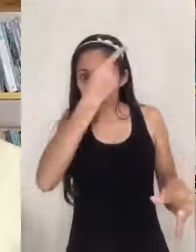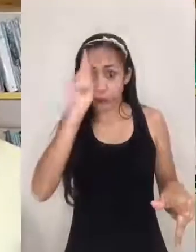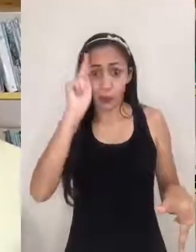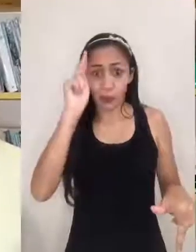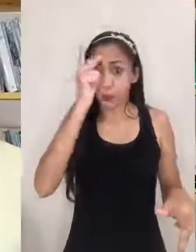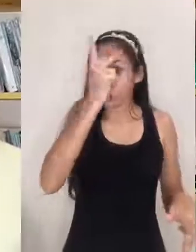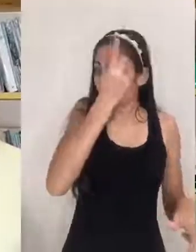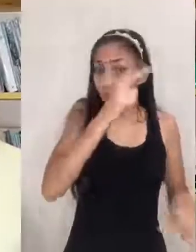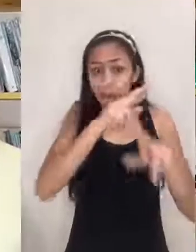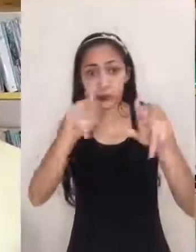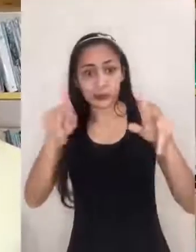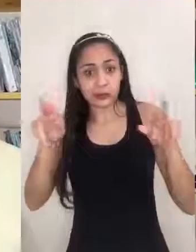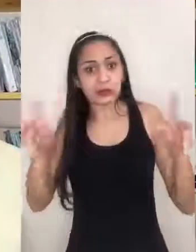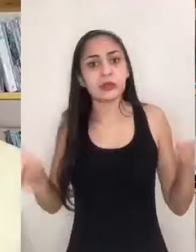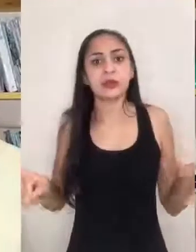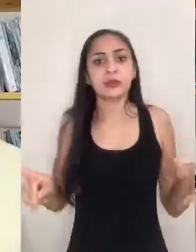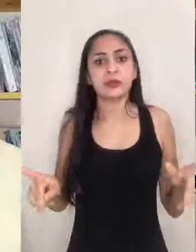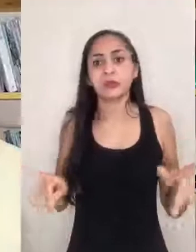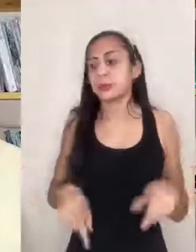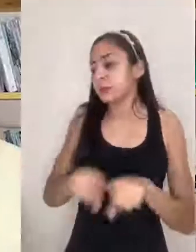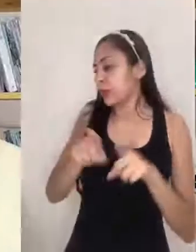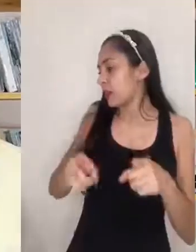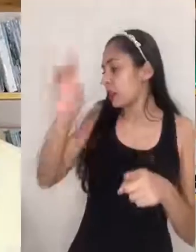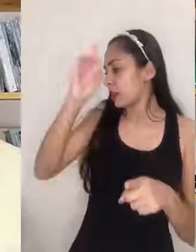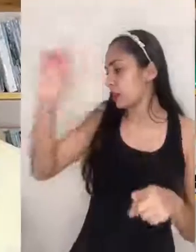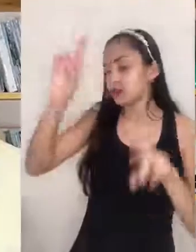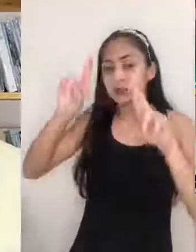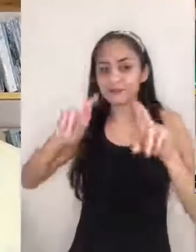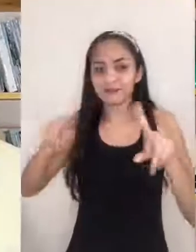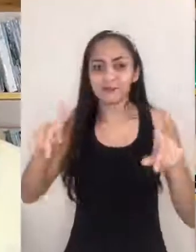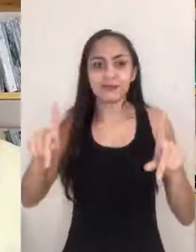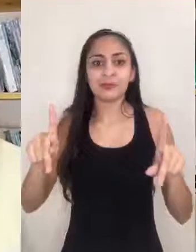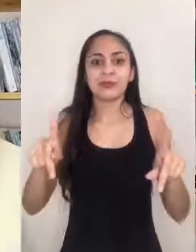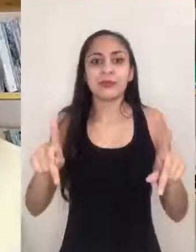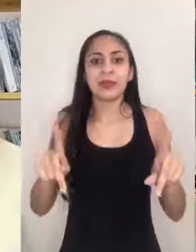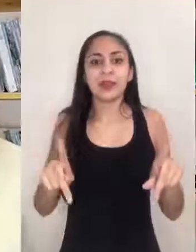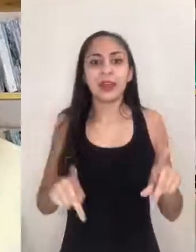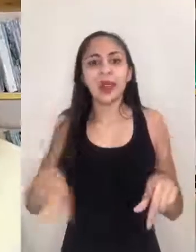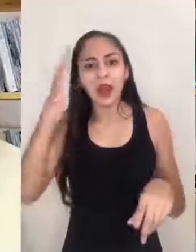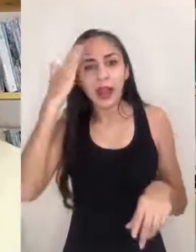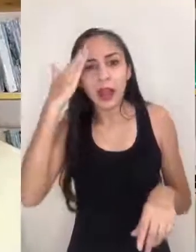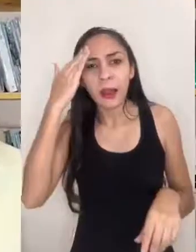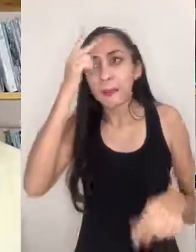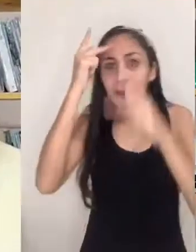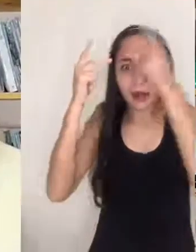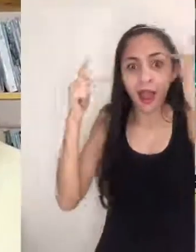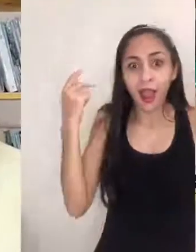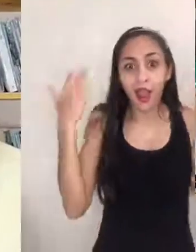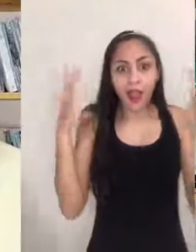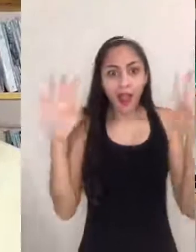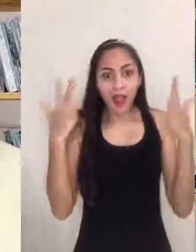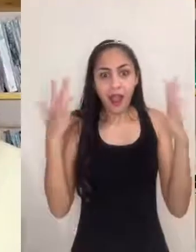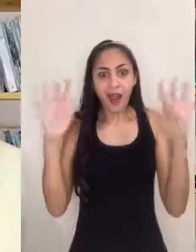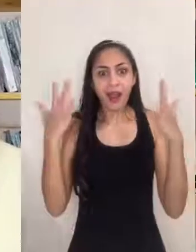Deixa eu te dizer algo muito precioso para nós finalizarmos a nossa meditação. Sabe aquelas pessoas que te